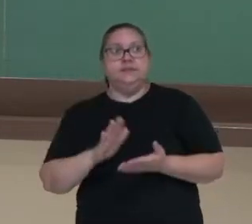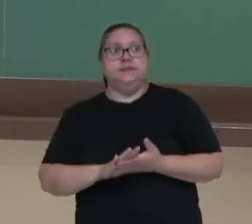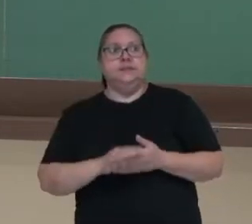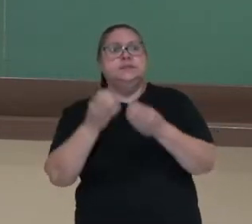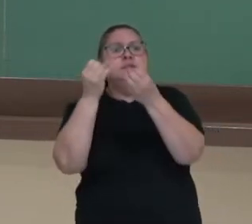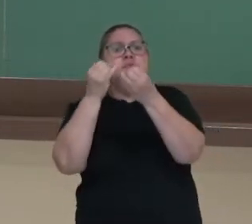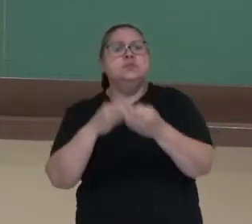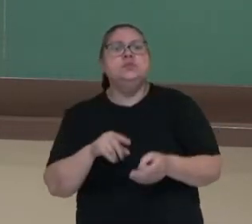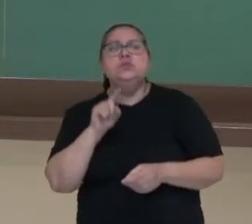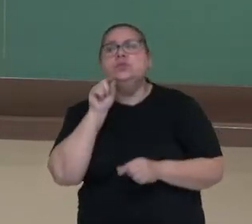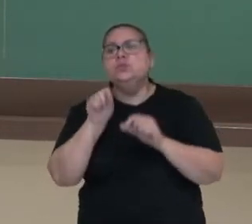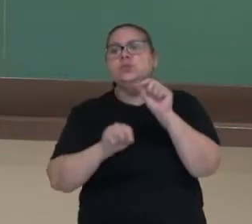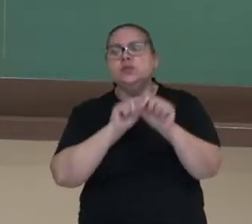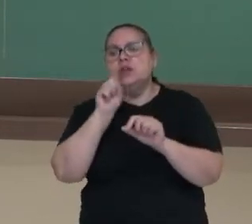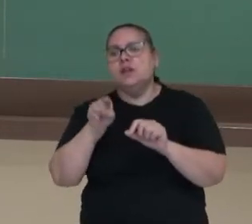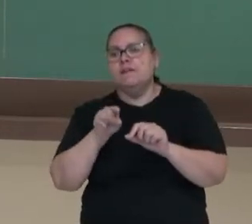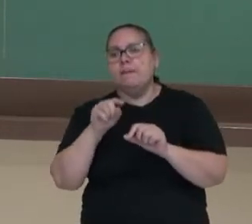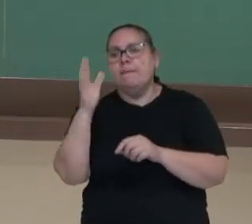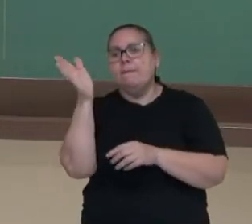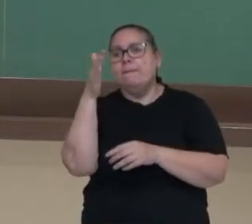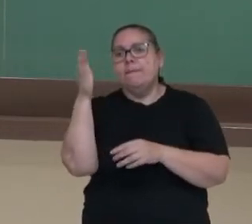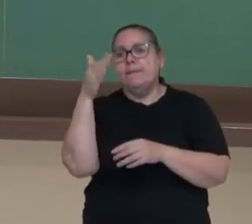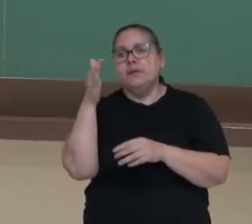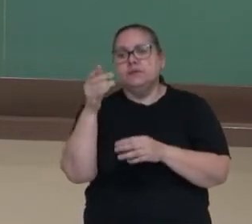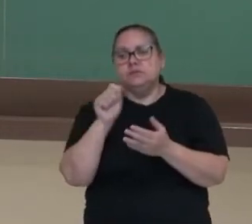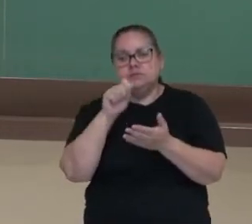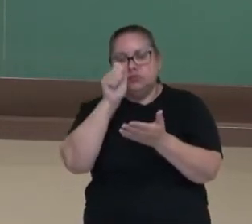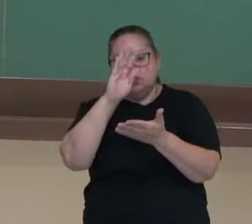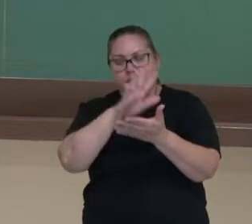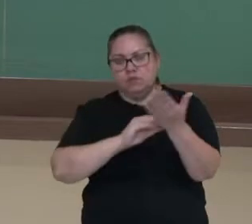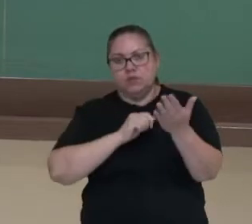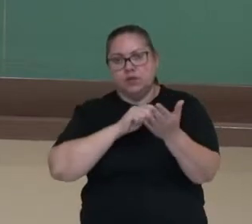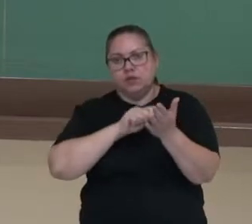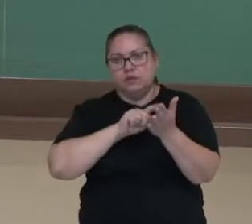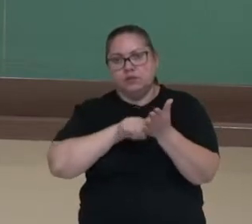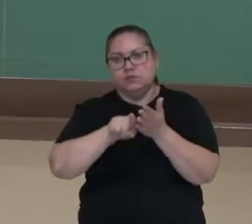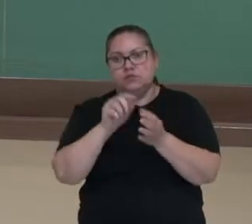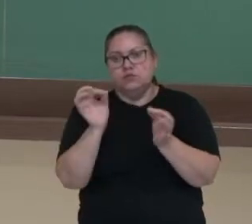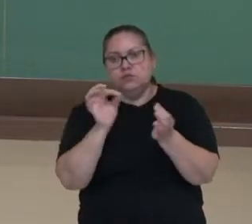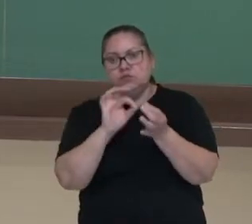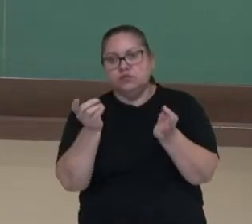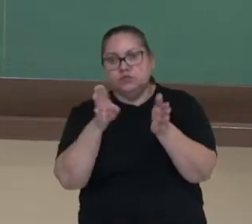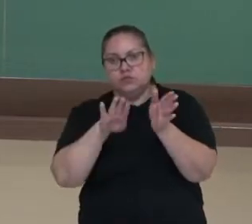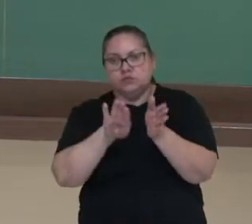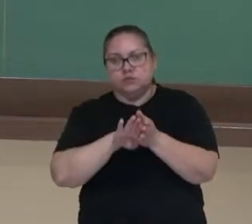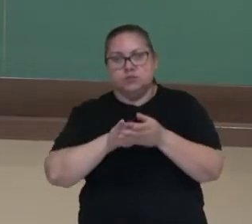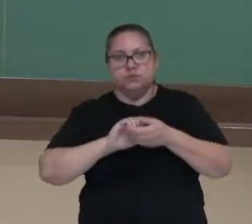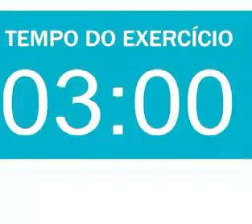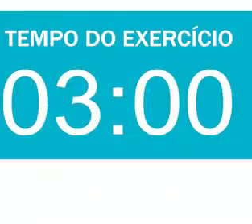Explica o que foram as bandeiras. Copia essa pergunta no caderno. Daqui a pouquinho nós voltamos. Vamos corrigir junto, combinado?